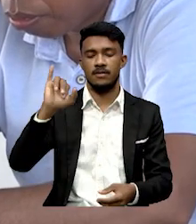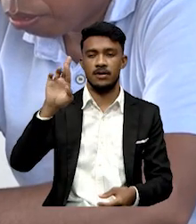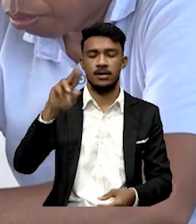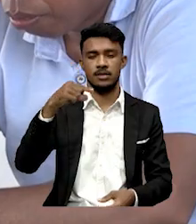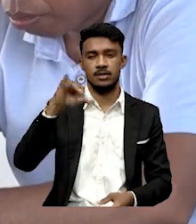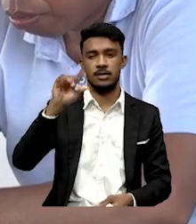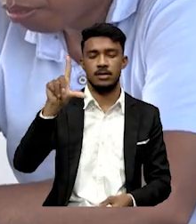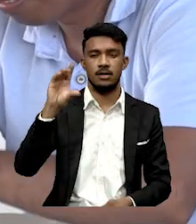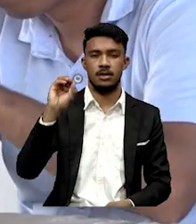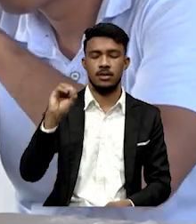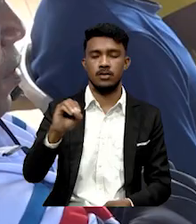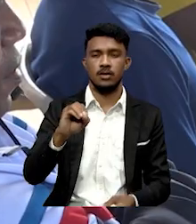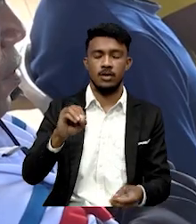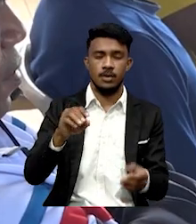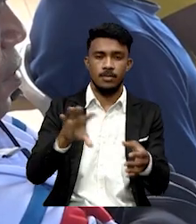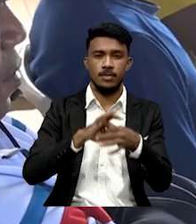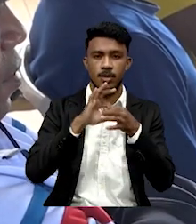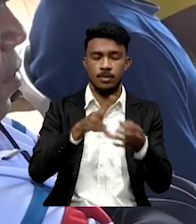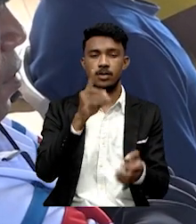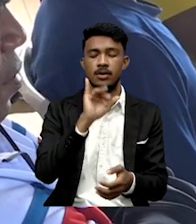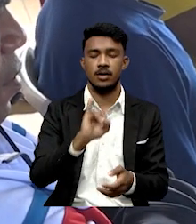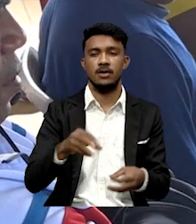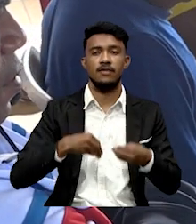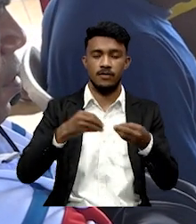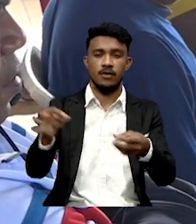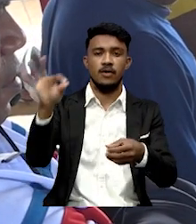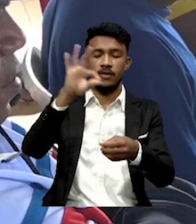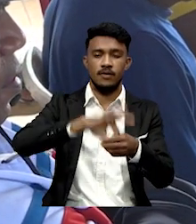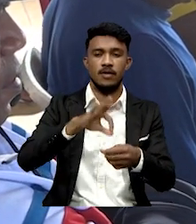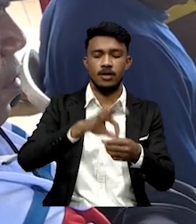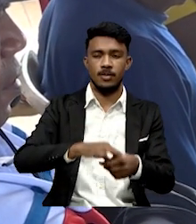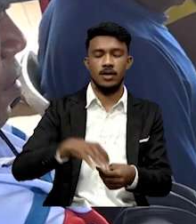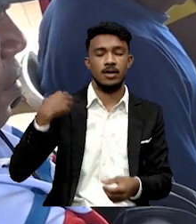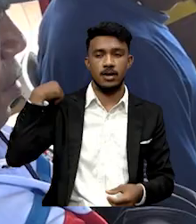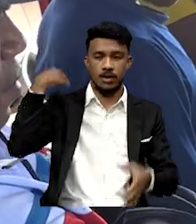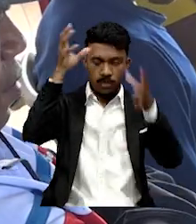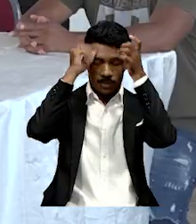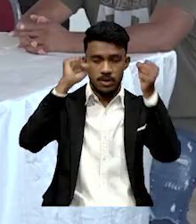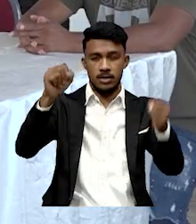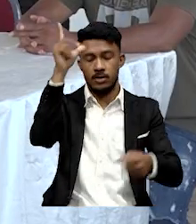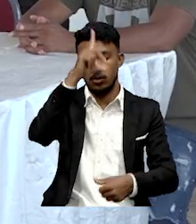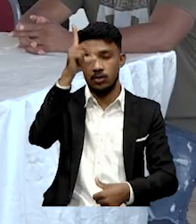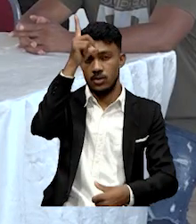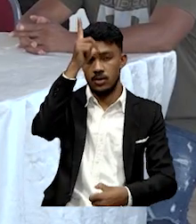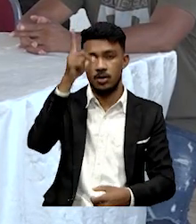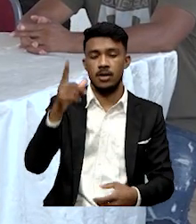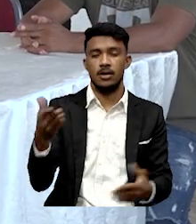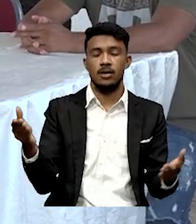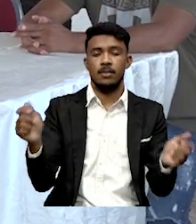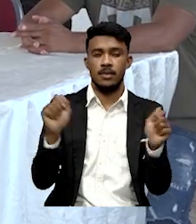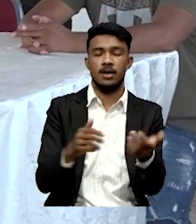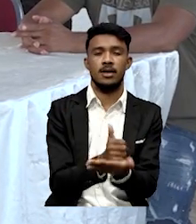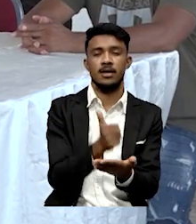declara: equipa surpresa dele ceifou votos para candidato presidente da República, Francisco Guterres Lolo, ou de